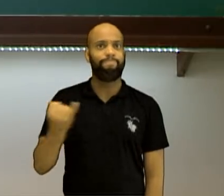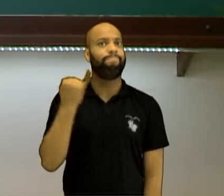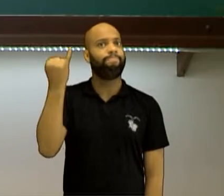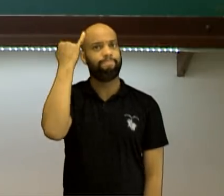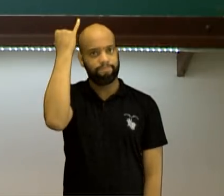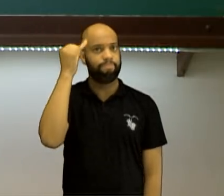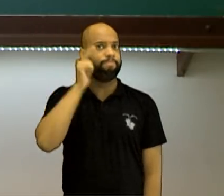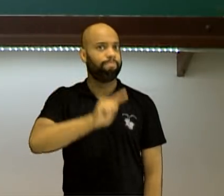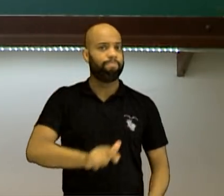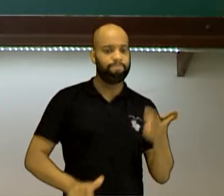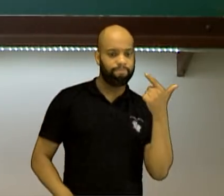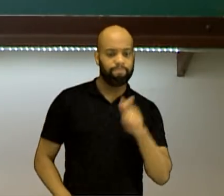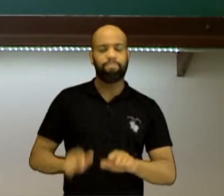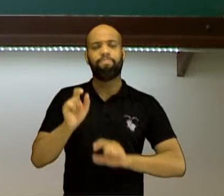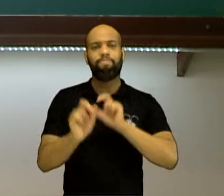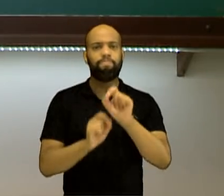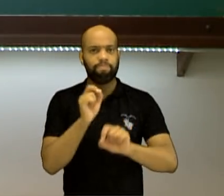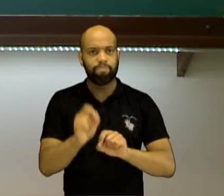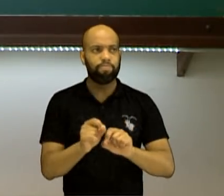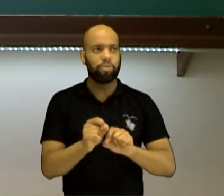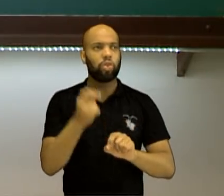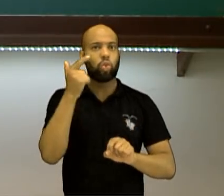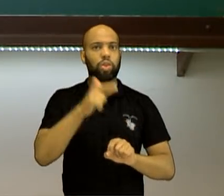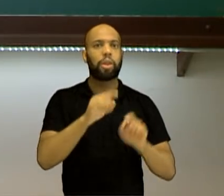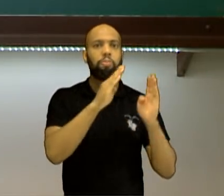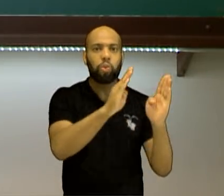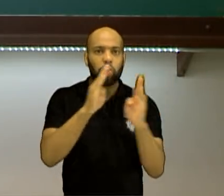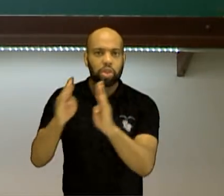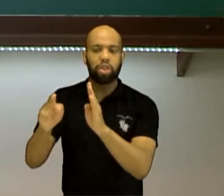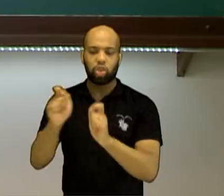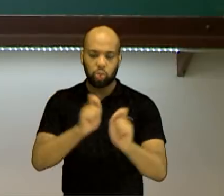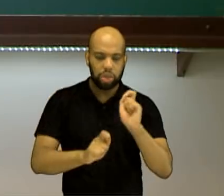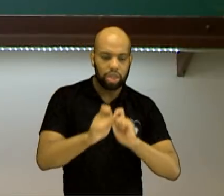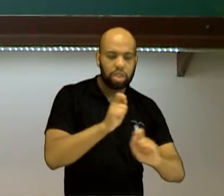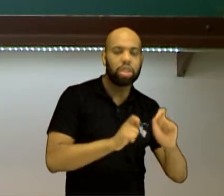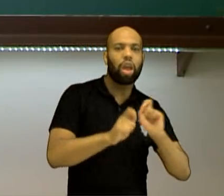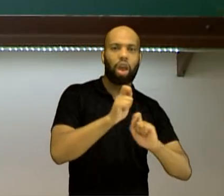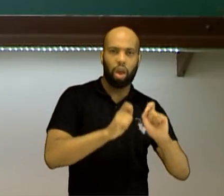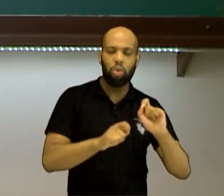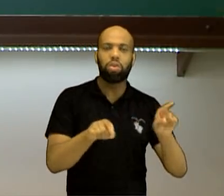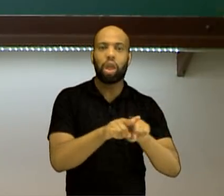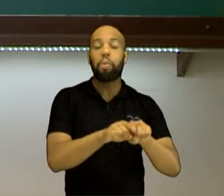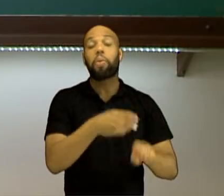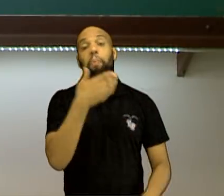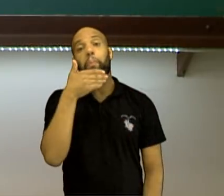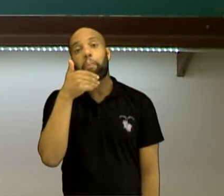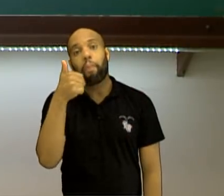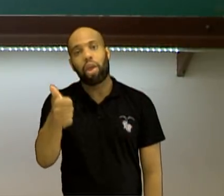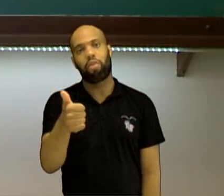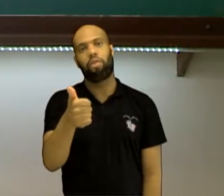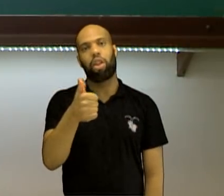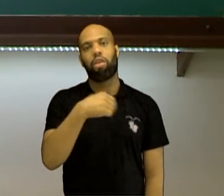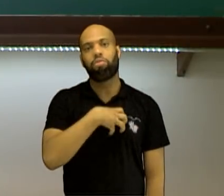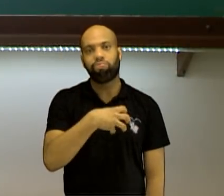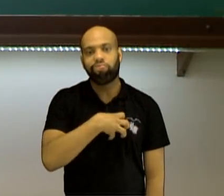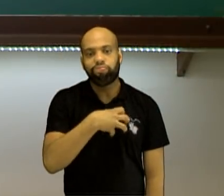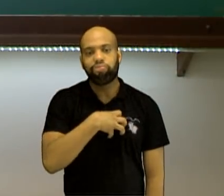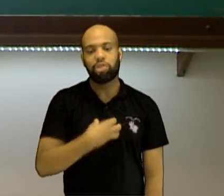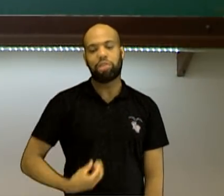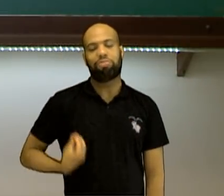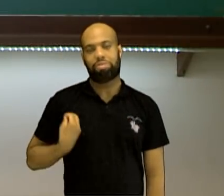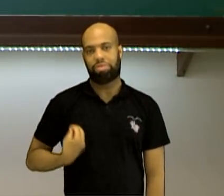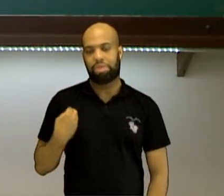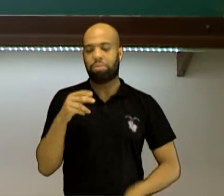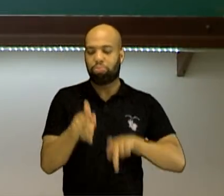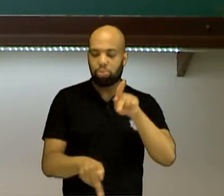para a efetivação dos processos administrativos, para a melhoria das condições da população, né? Nós temos